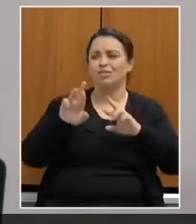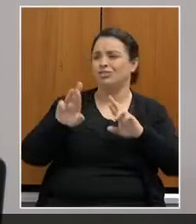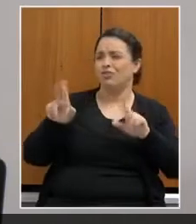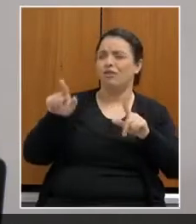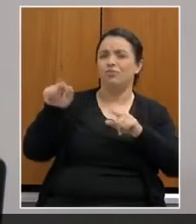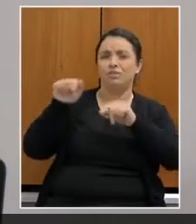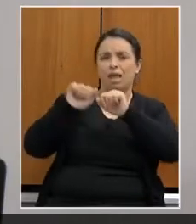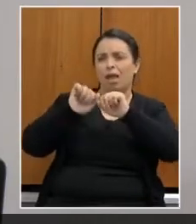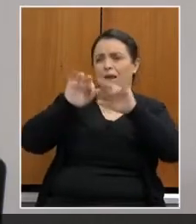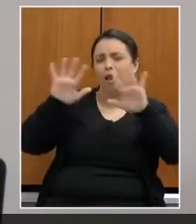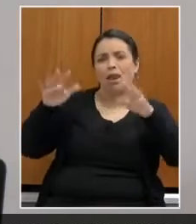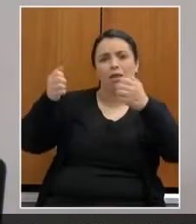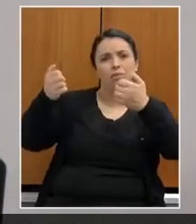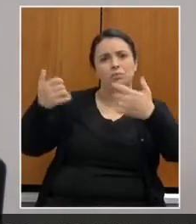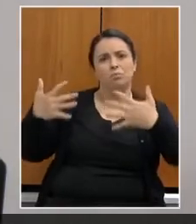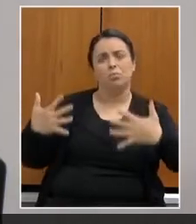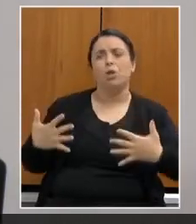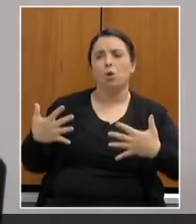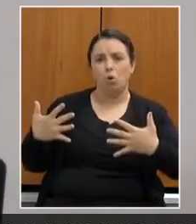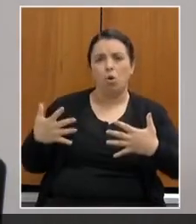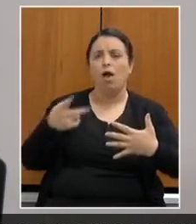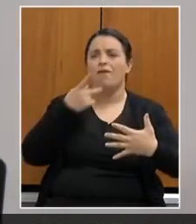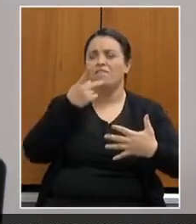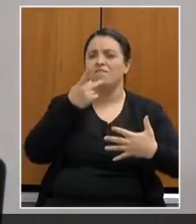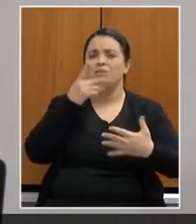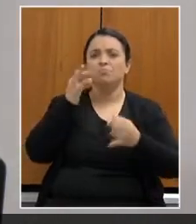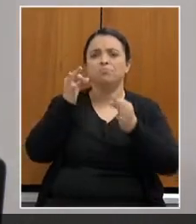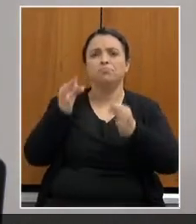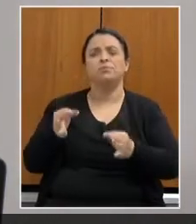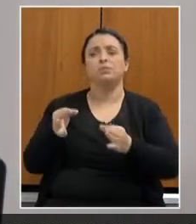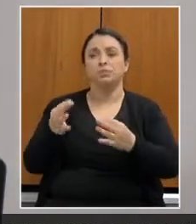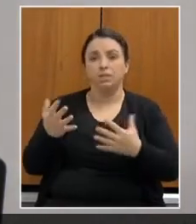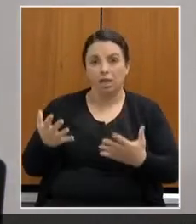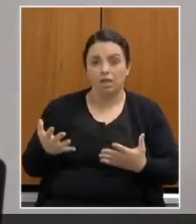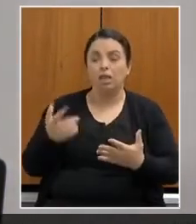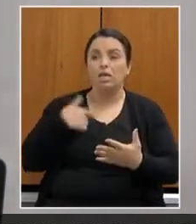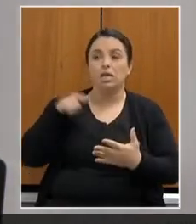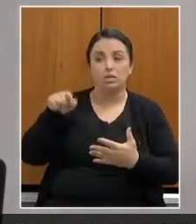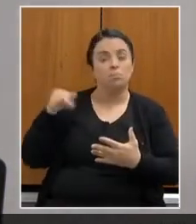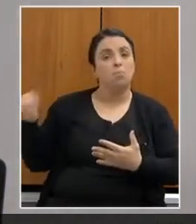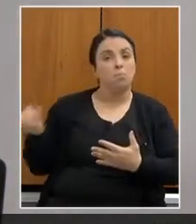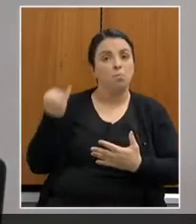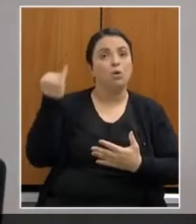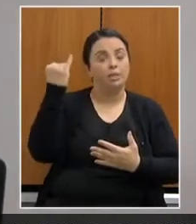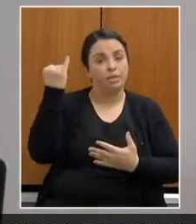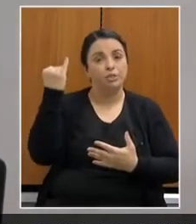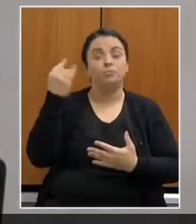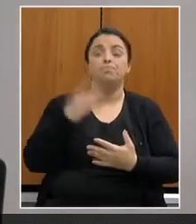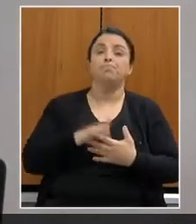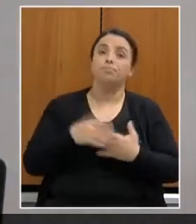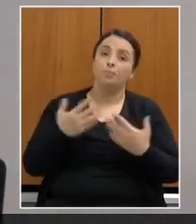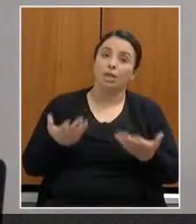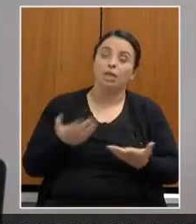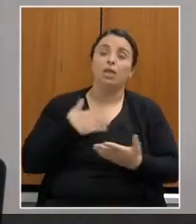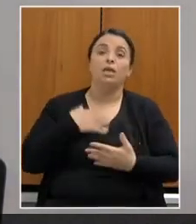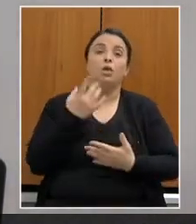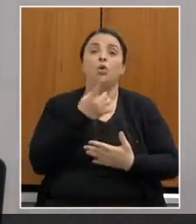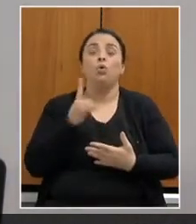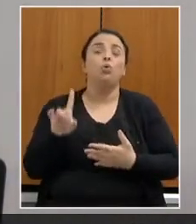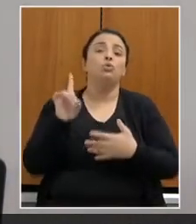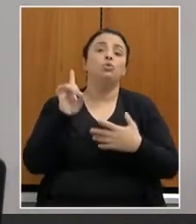preciso, o senhor foi pontual. Isto é muito importante. E, por último, eu só tenho uma